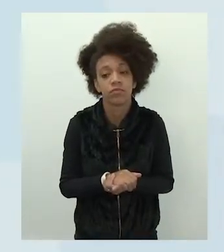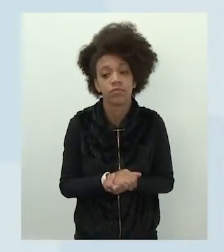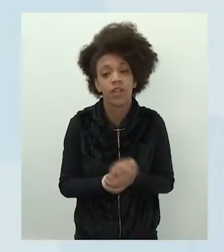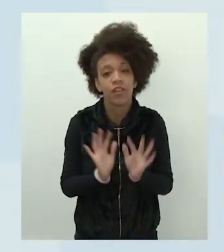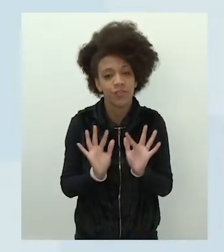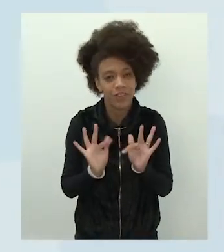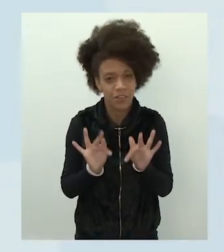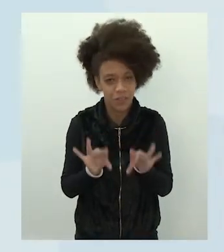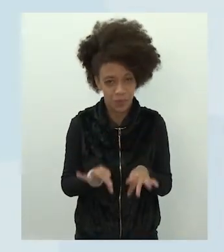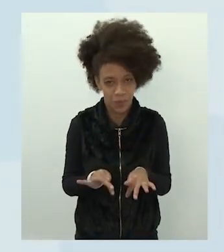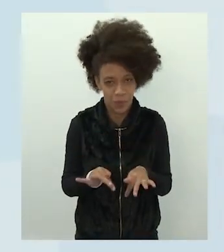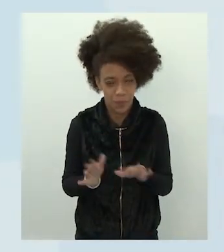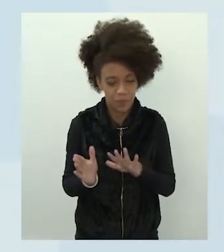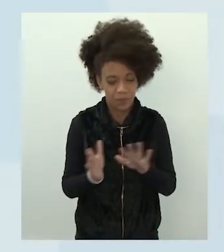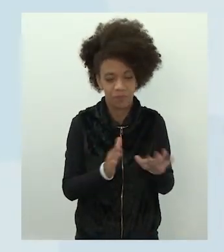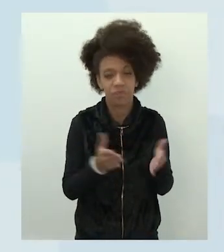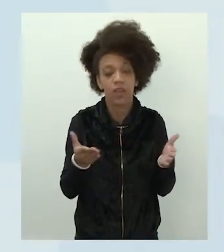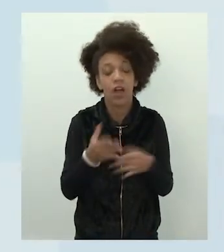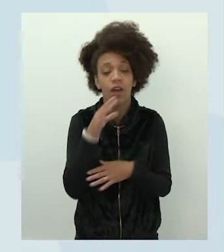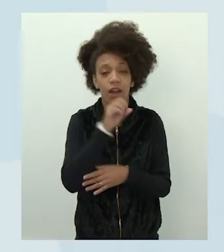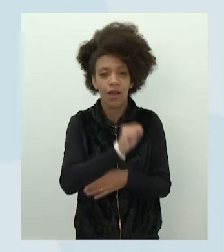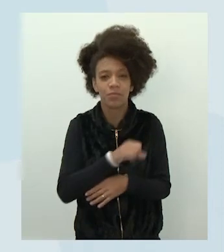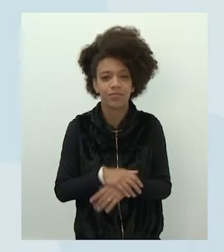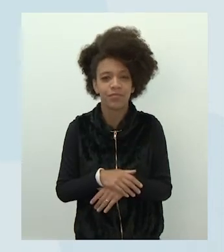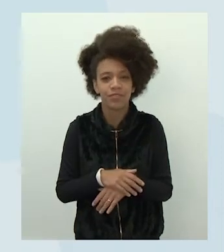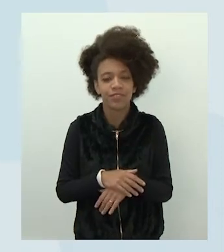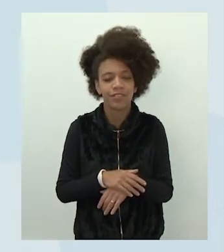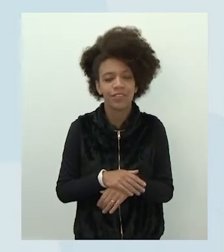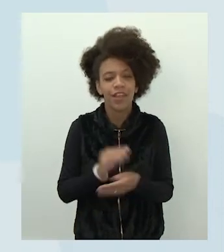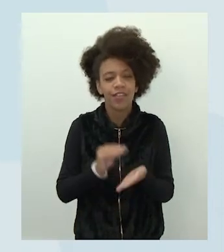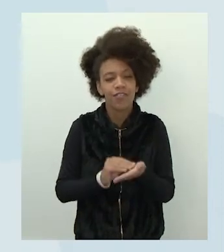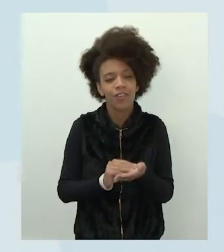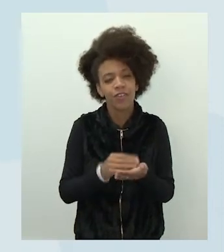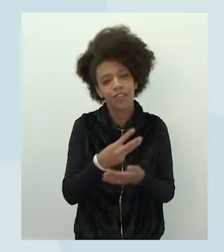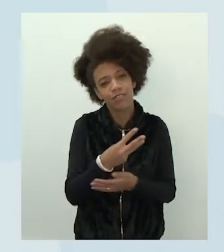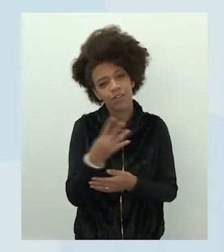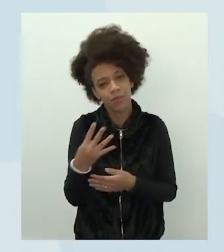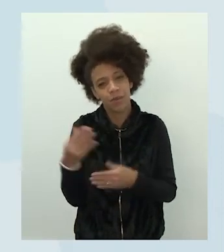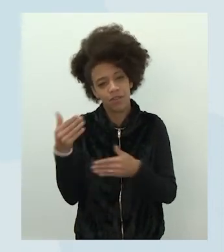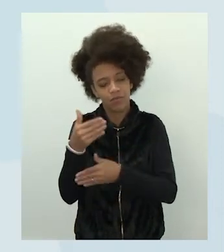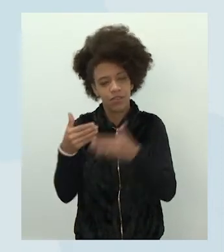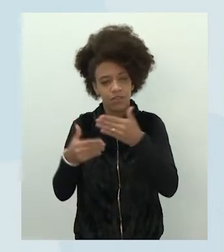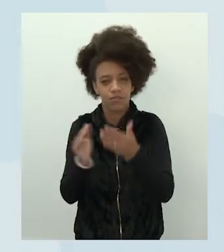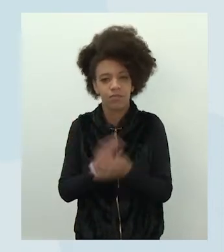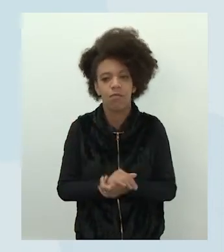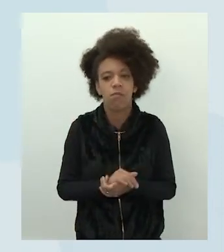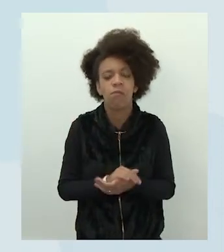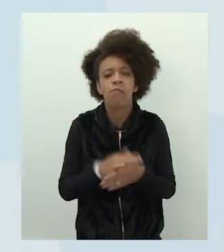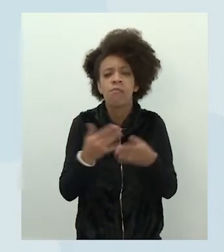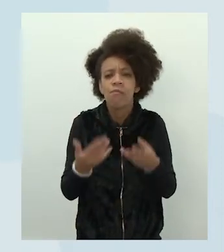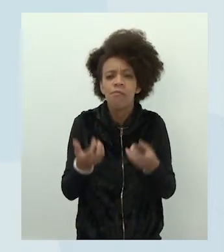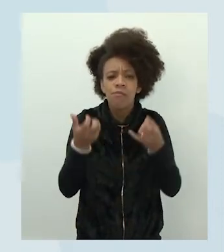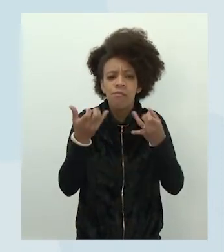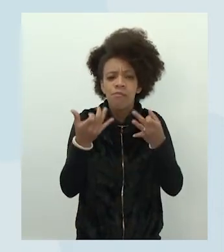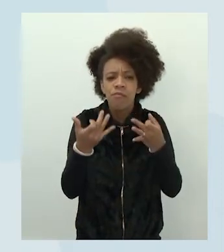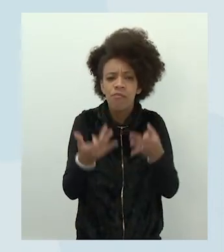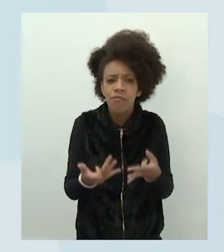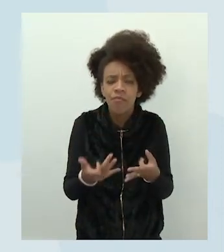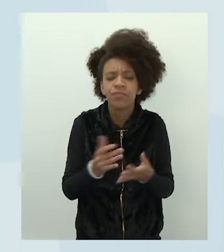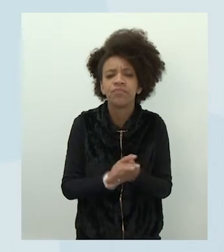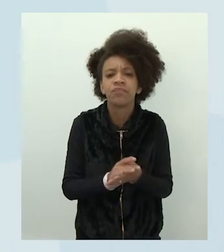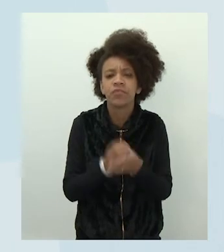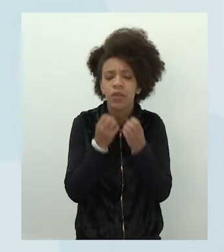Acabou aquele pedaço. Agora é muito rápido, faltam 3, 4 slides. O Kalash falou tão bem de envelhecimento